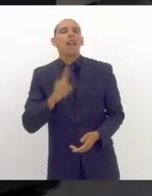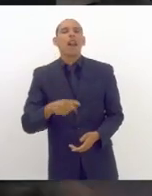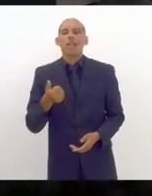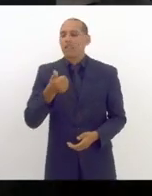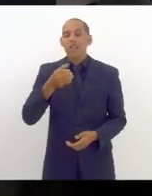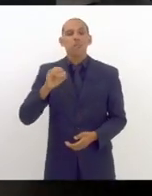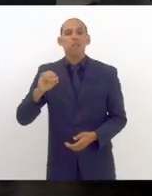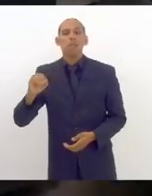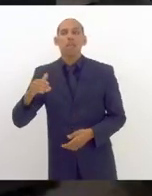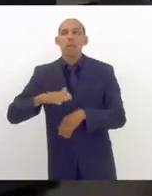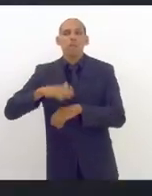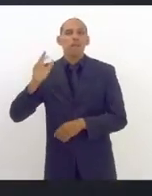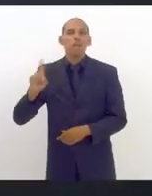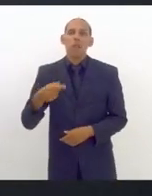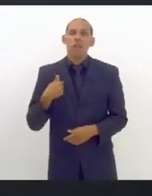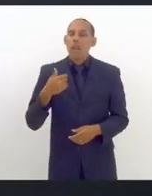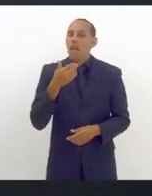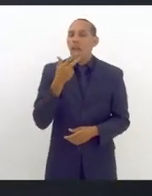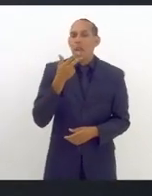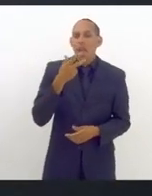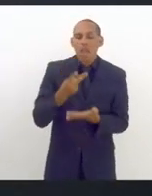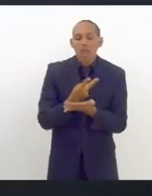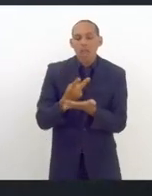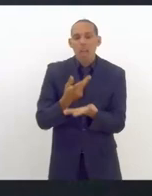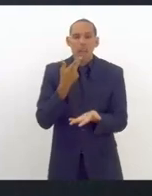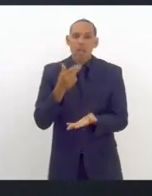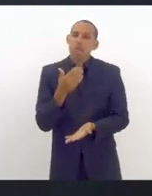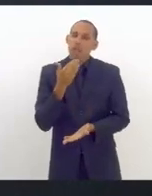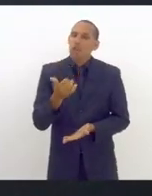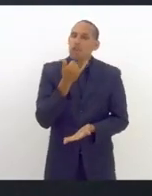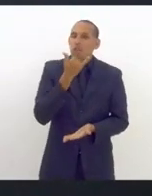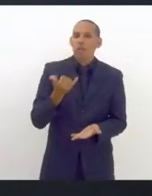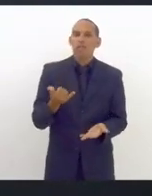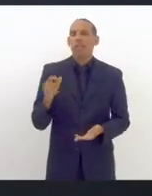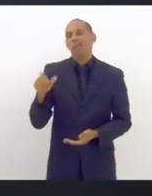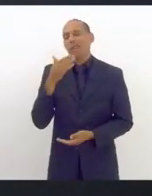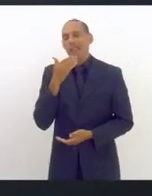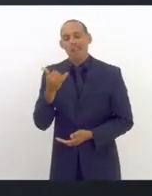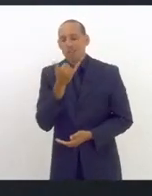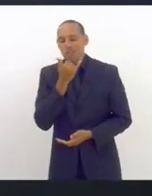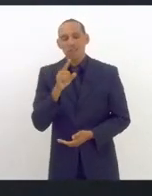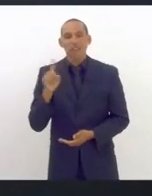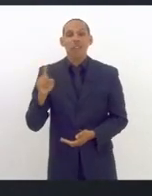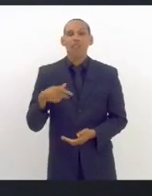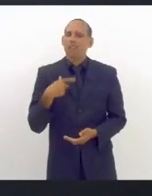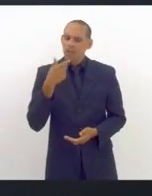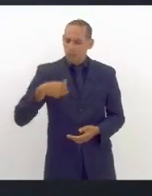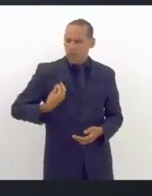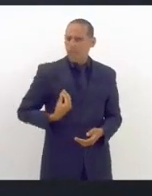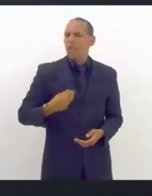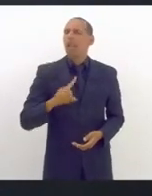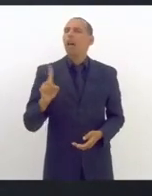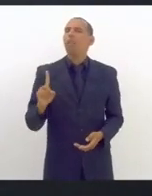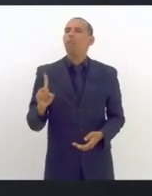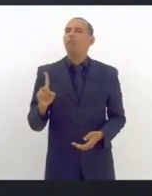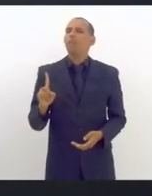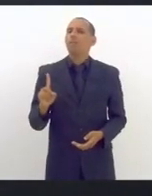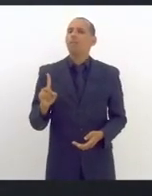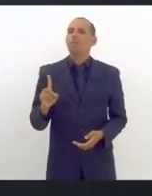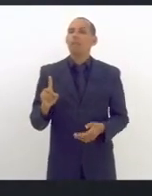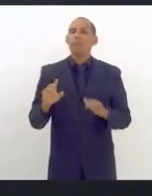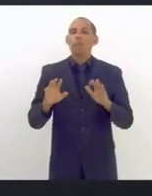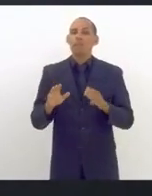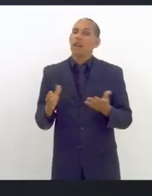eu errei não pedi desculpa mas agora eu pedi desculpa não o som não tava aqui eu falei que ia pedir